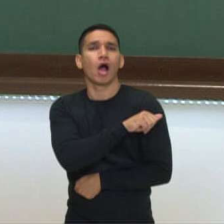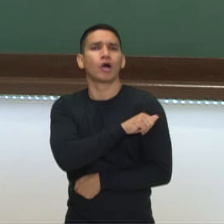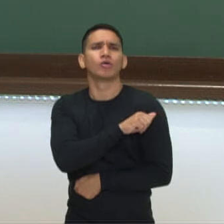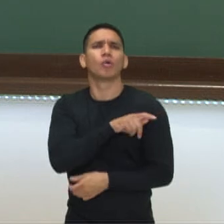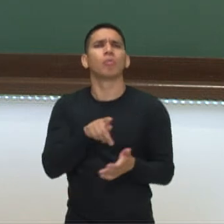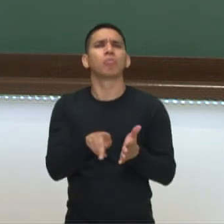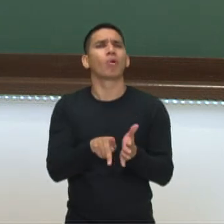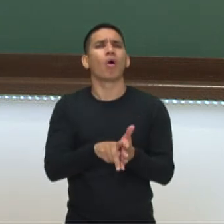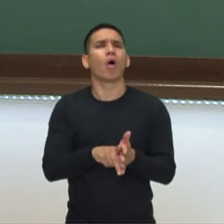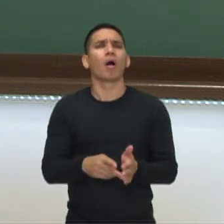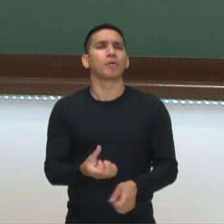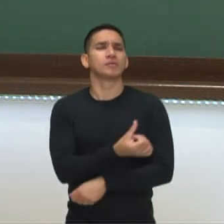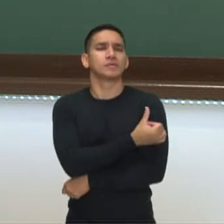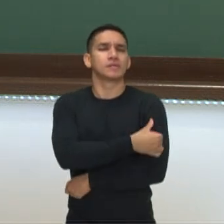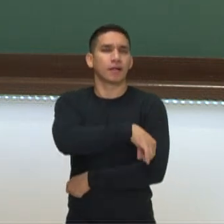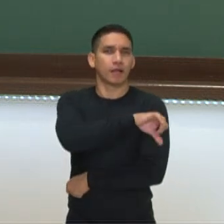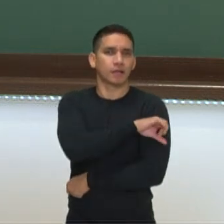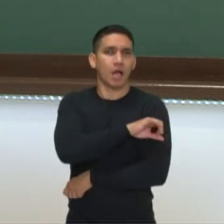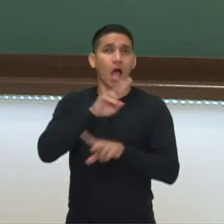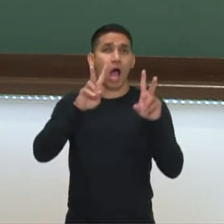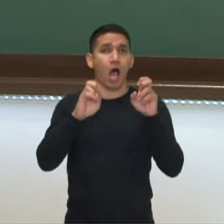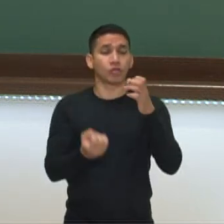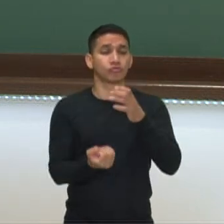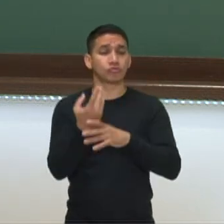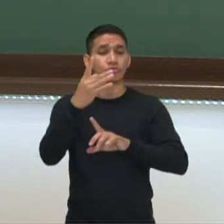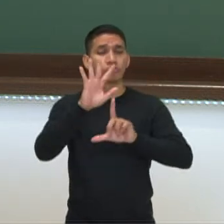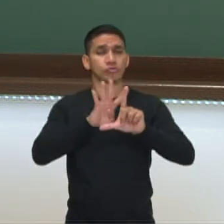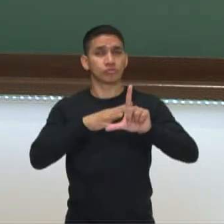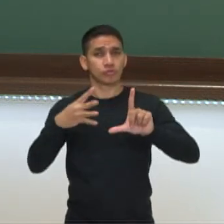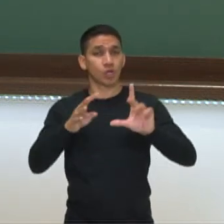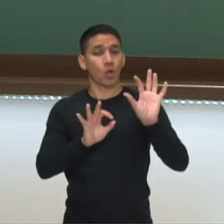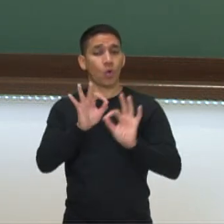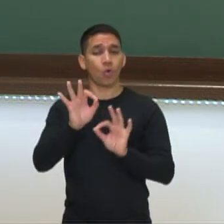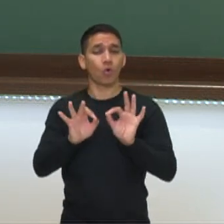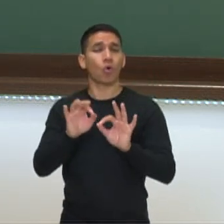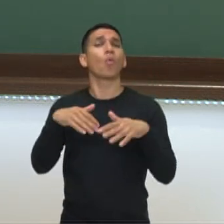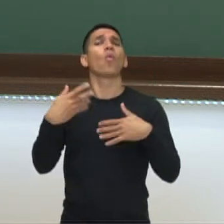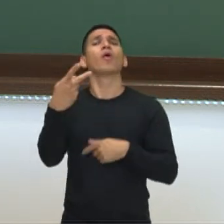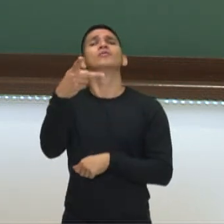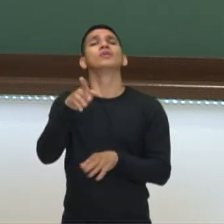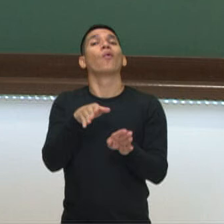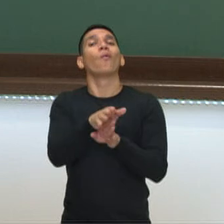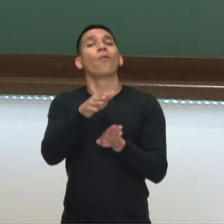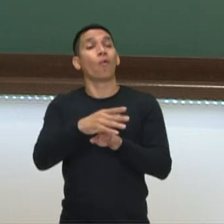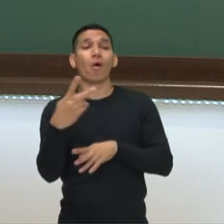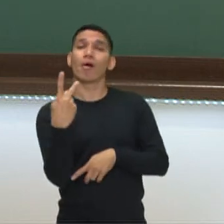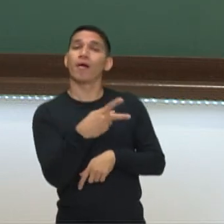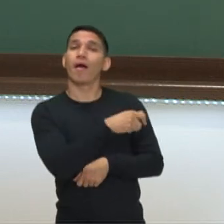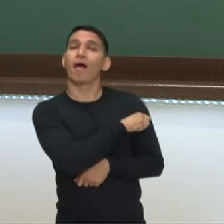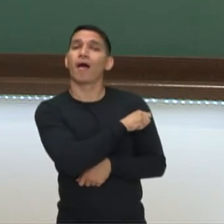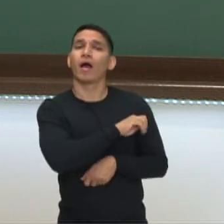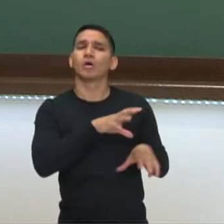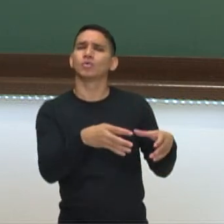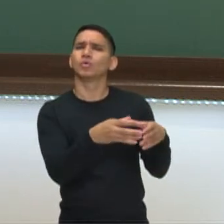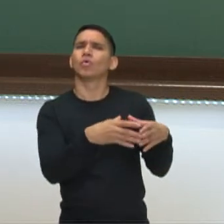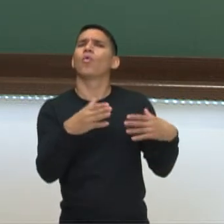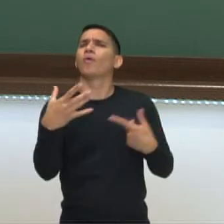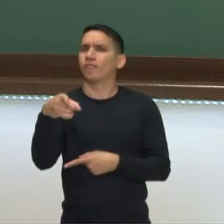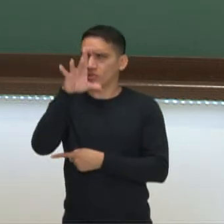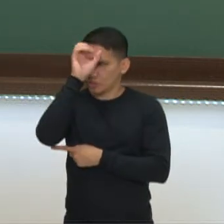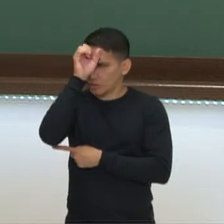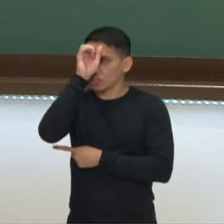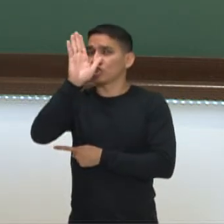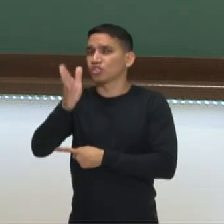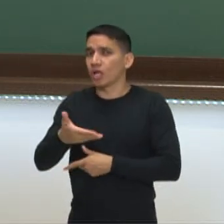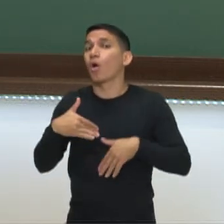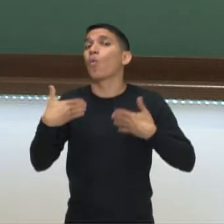sobre gestão do tempo e rotinas de estudo. Quais são os conselhos que você, com essa organização que você aprendeu, que você tem, então